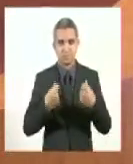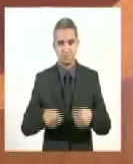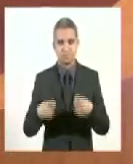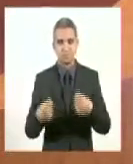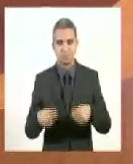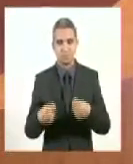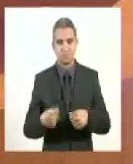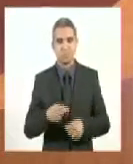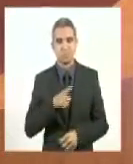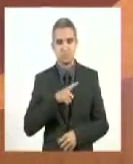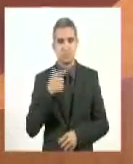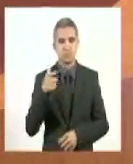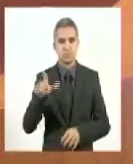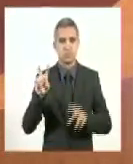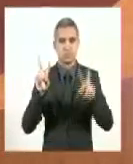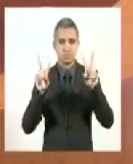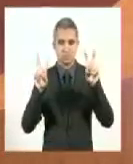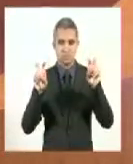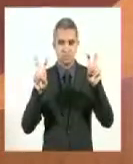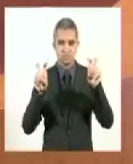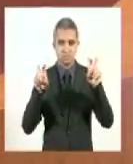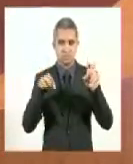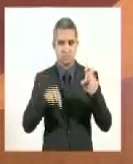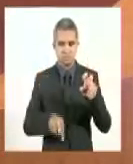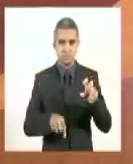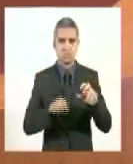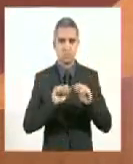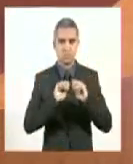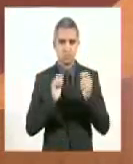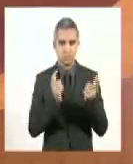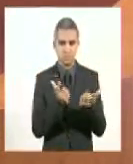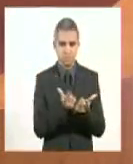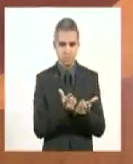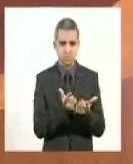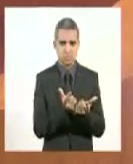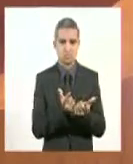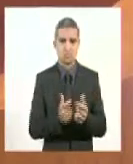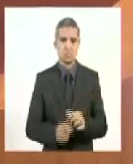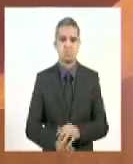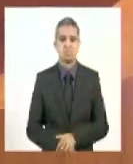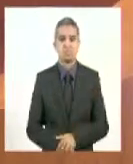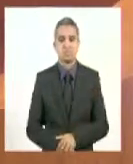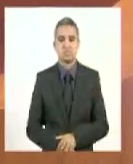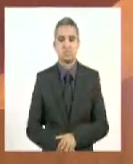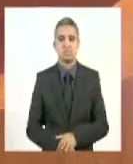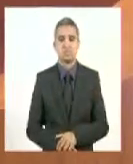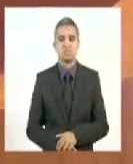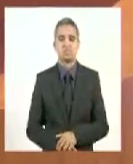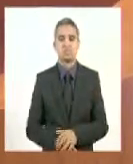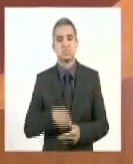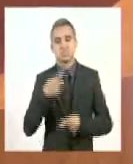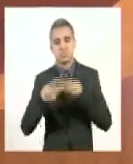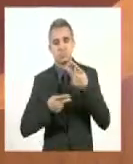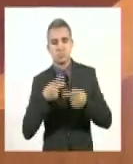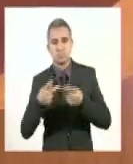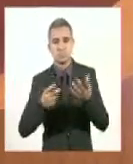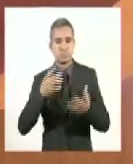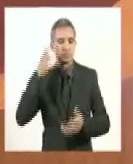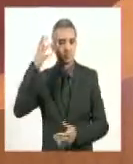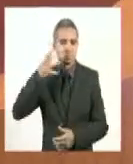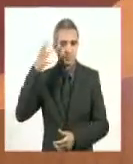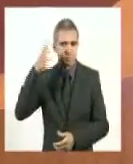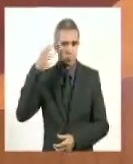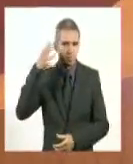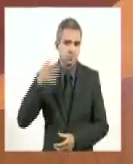outros assuntos aqui nessa casa para serem abordados